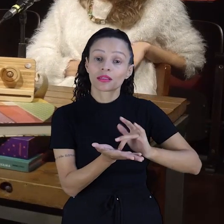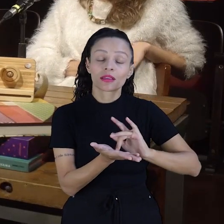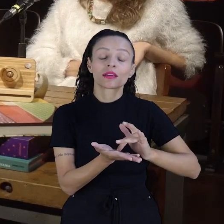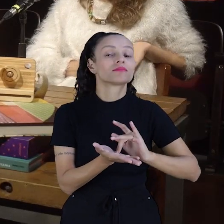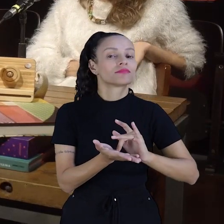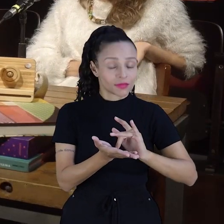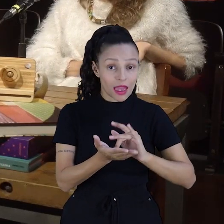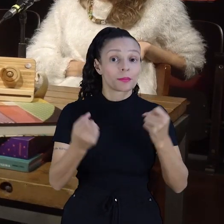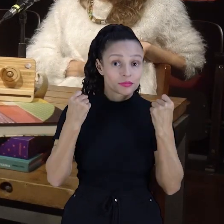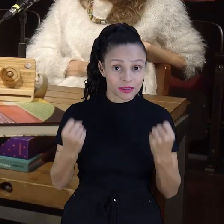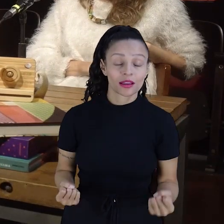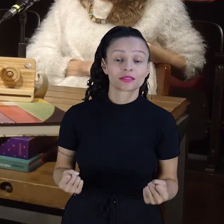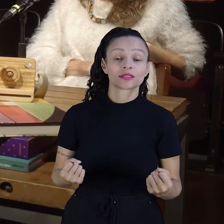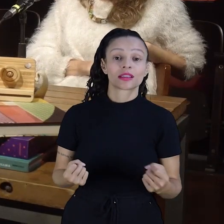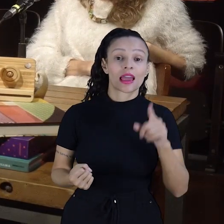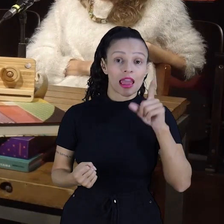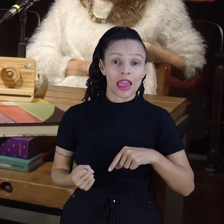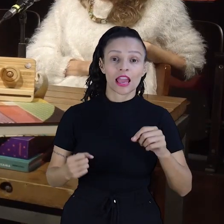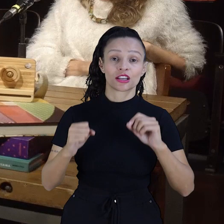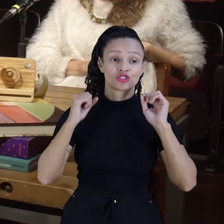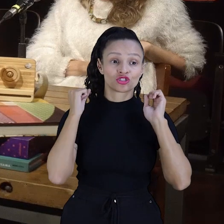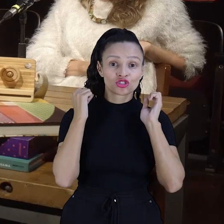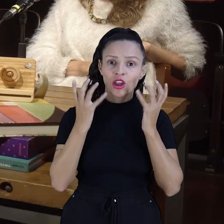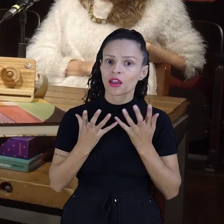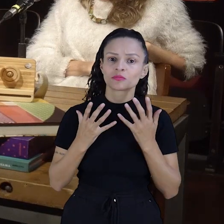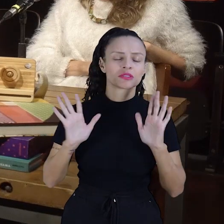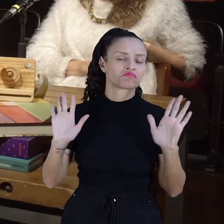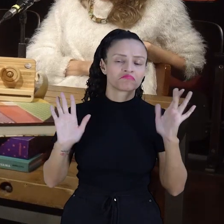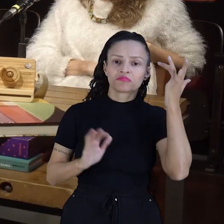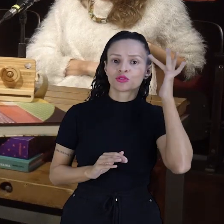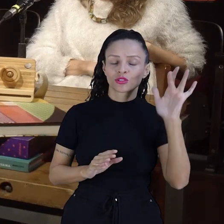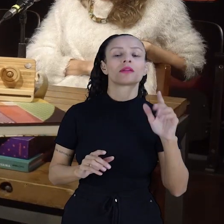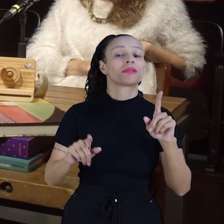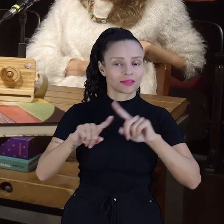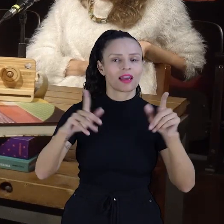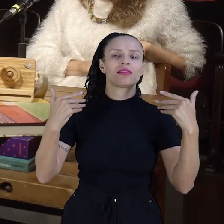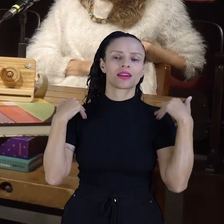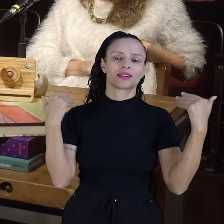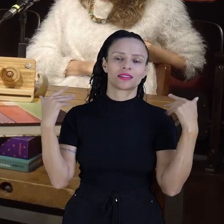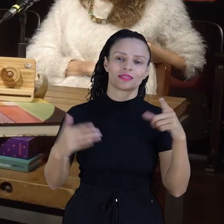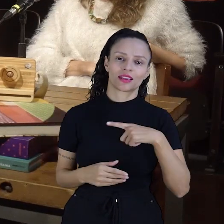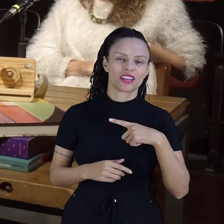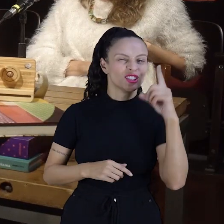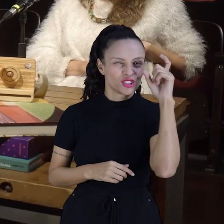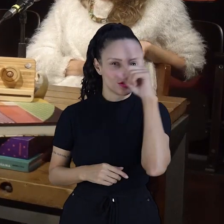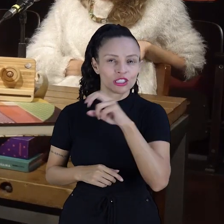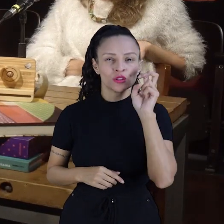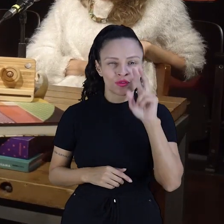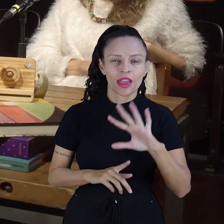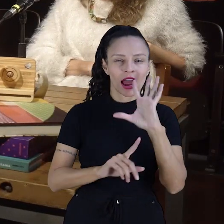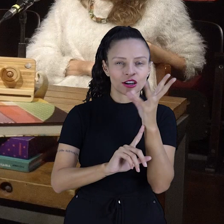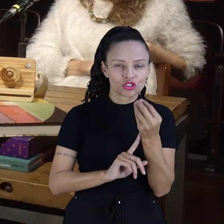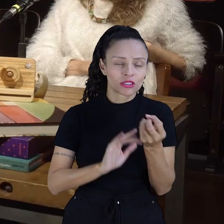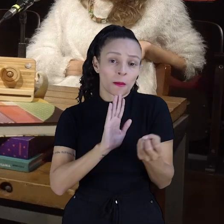balé, uma obra, ela é densa, ela é shakespeariana, não sei como ela é, com alegria. Dificilmente a gente